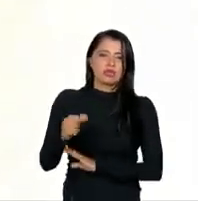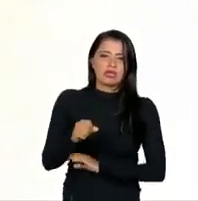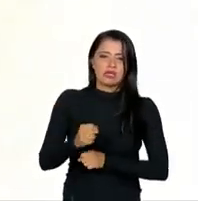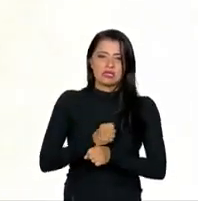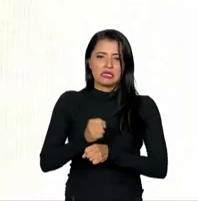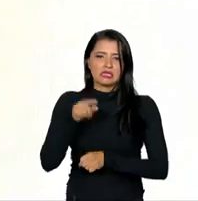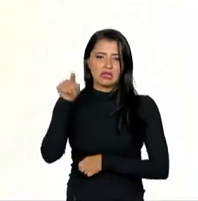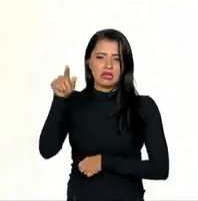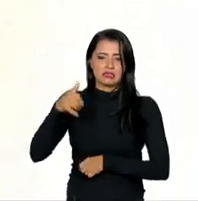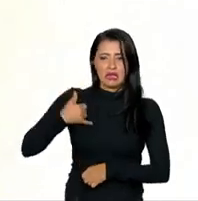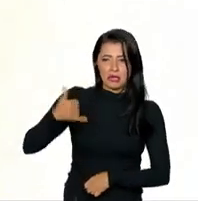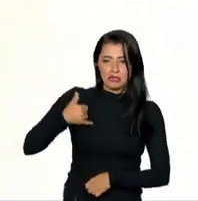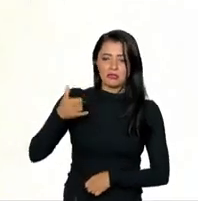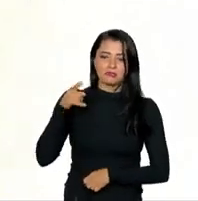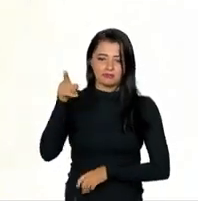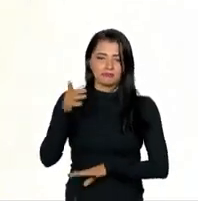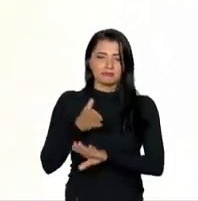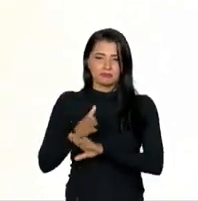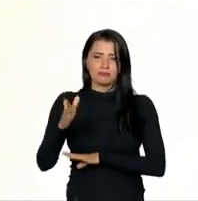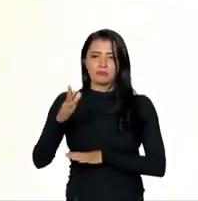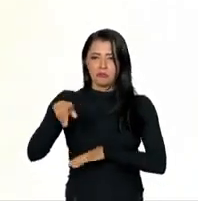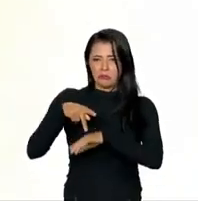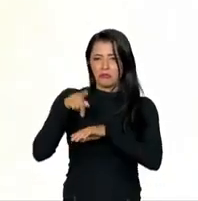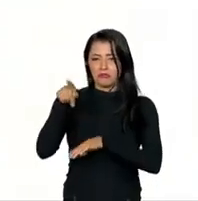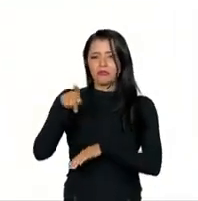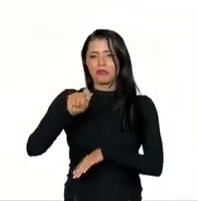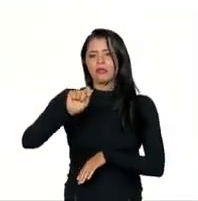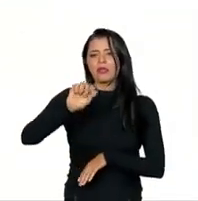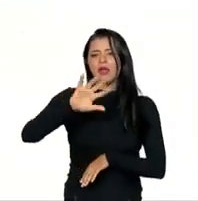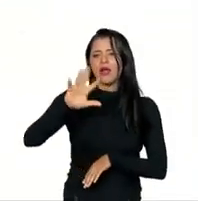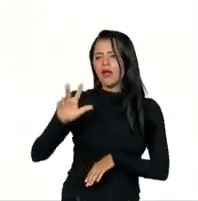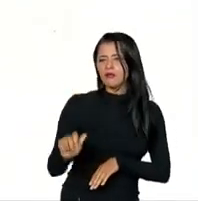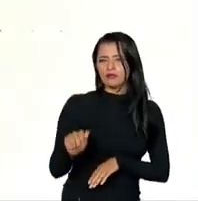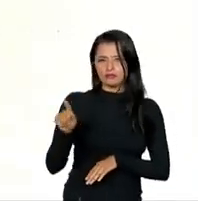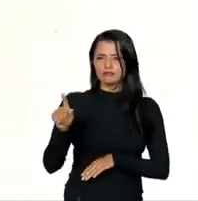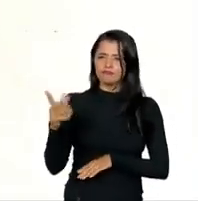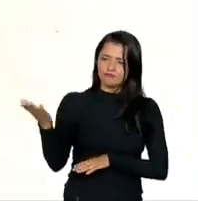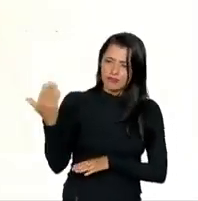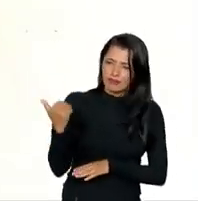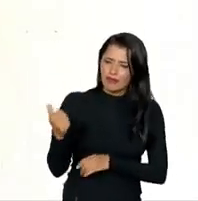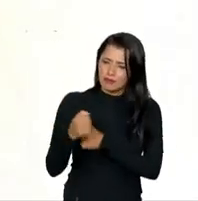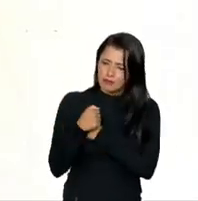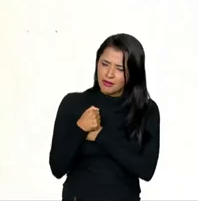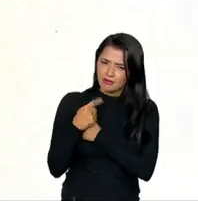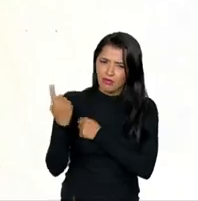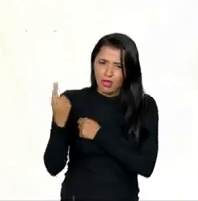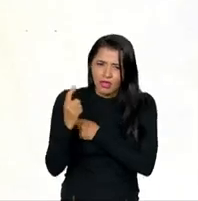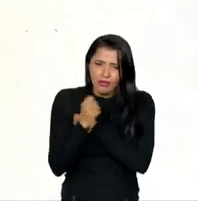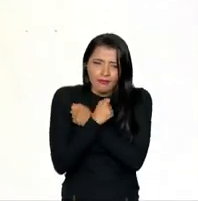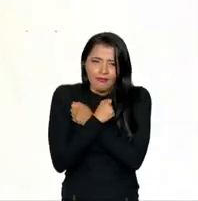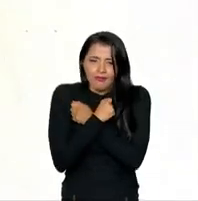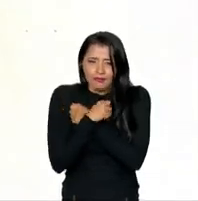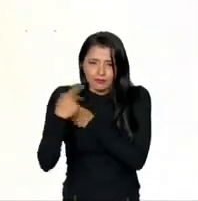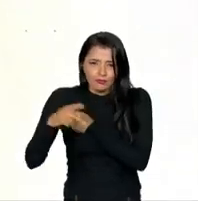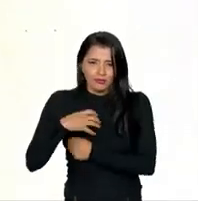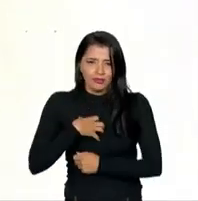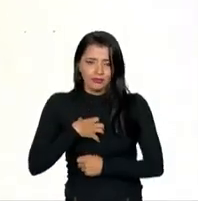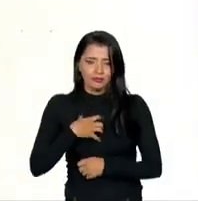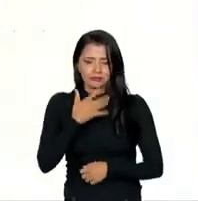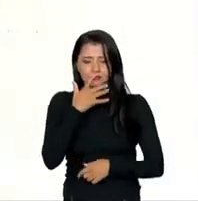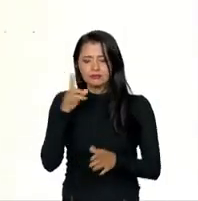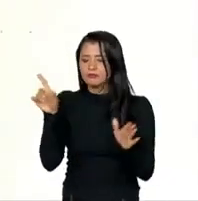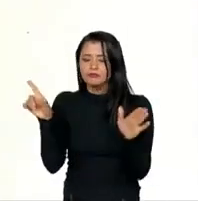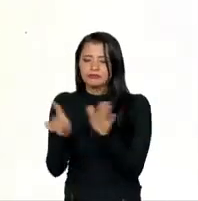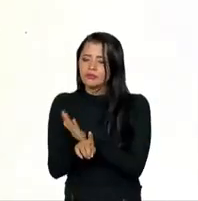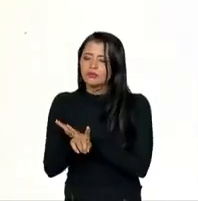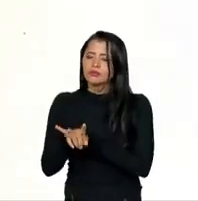dos países da África, e ele disse, vem cá, me dê um abraço. O garoto deu um abraço, aquele jeito dele, e eu te